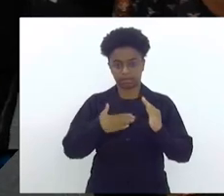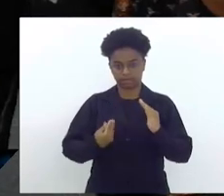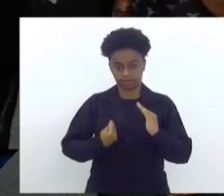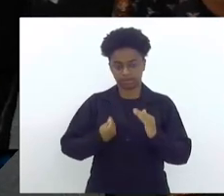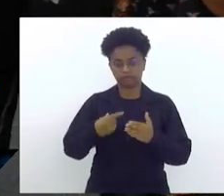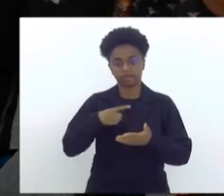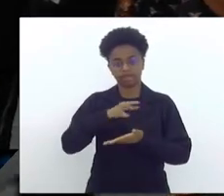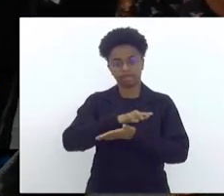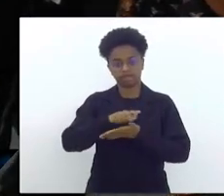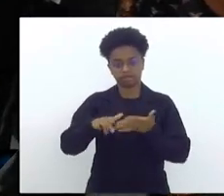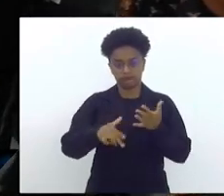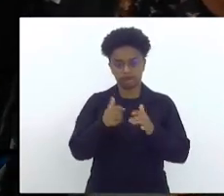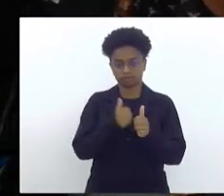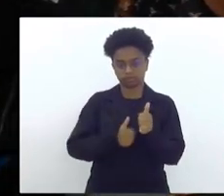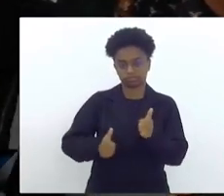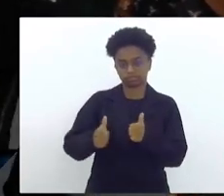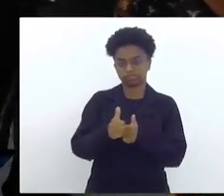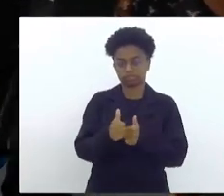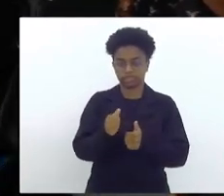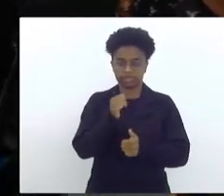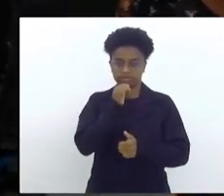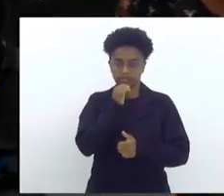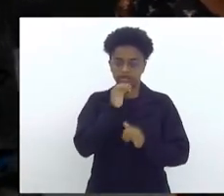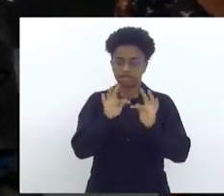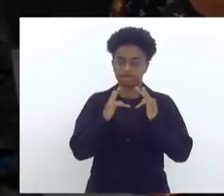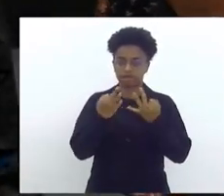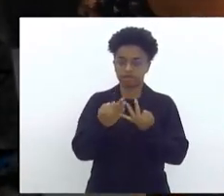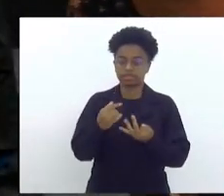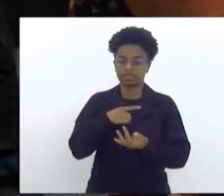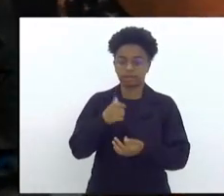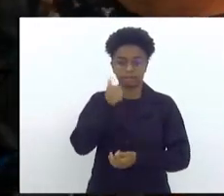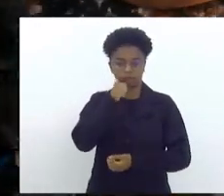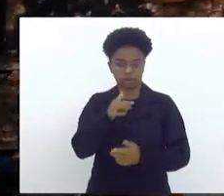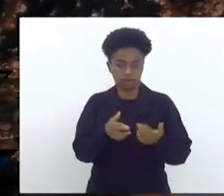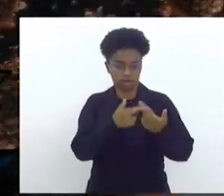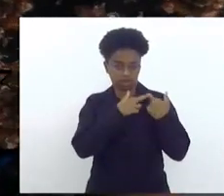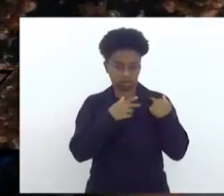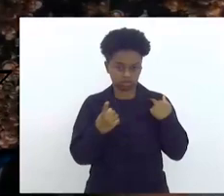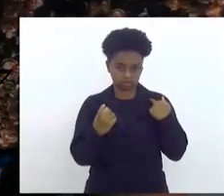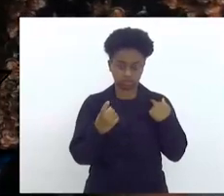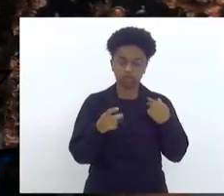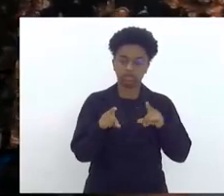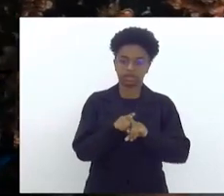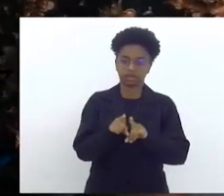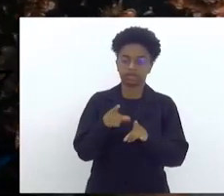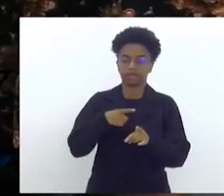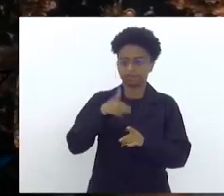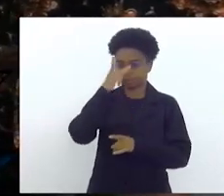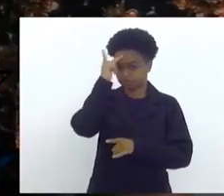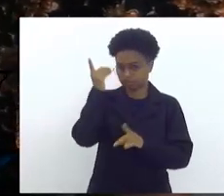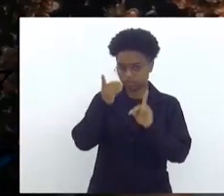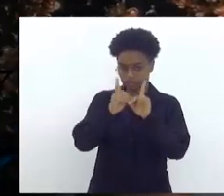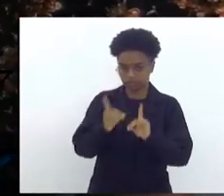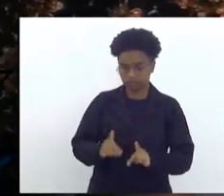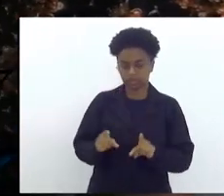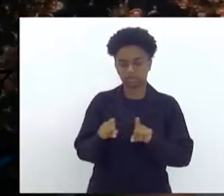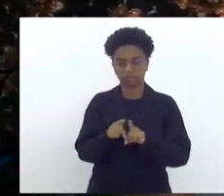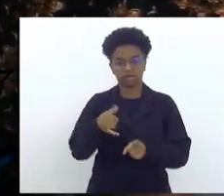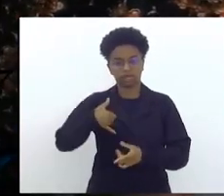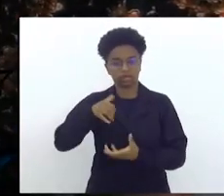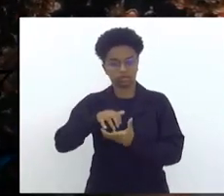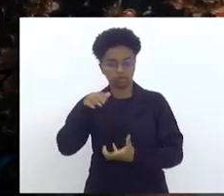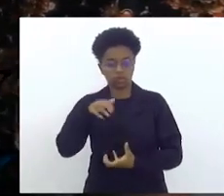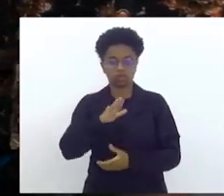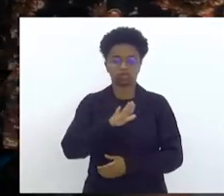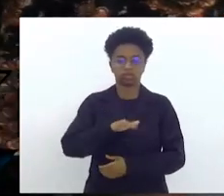estabelecidas nas suas orientações famílias que tem mulher como responsável compostas com pessoas com deficiência idosos